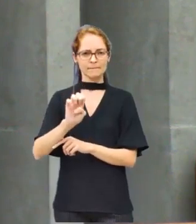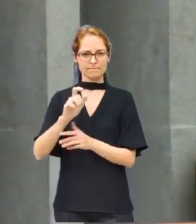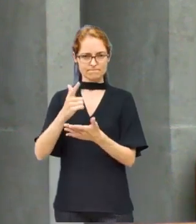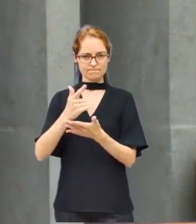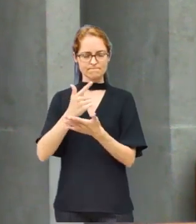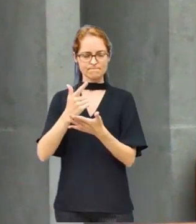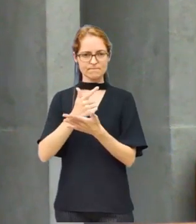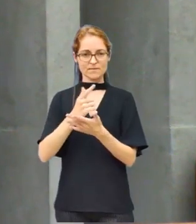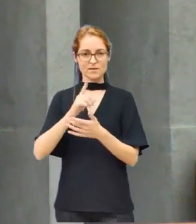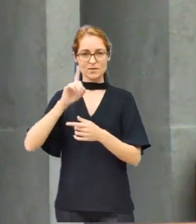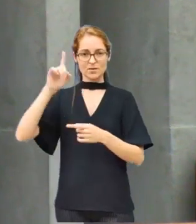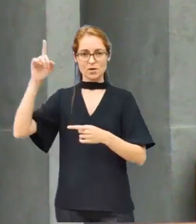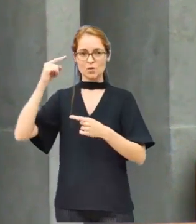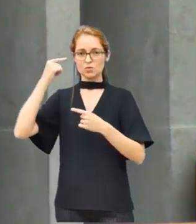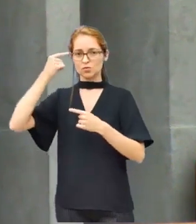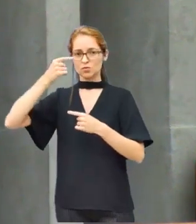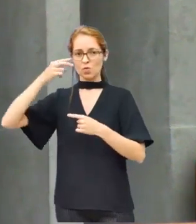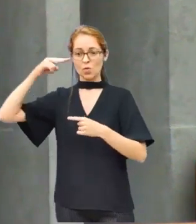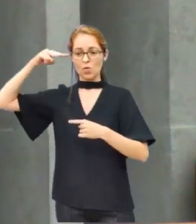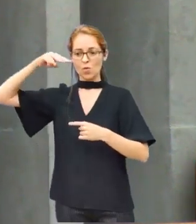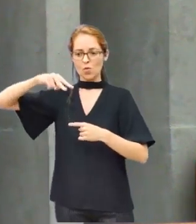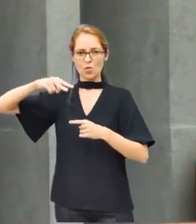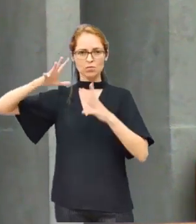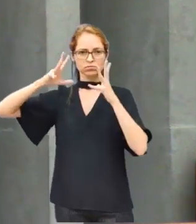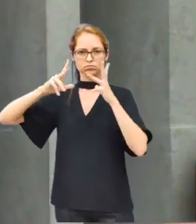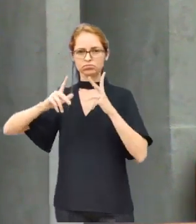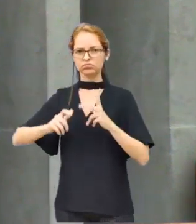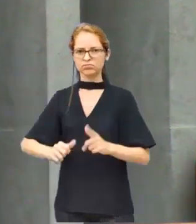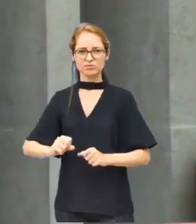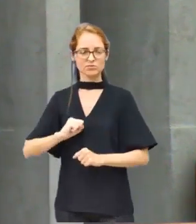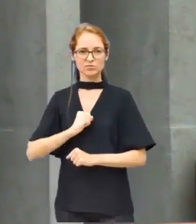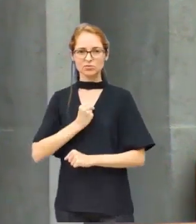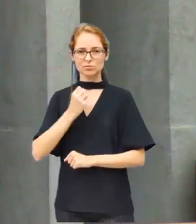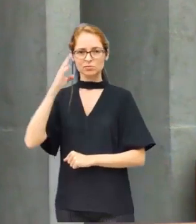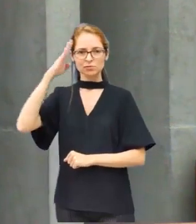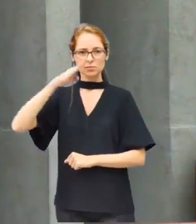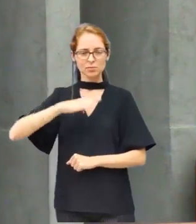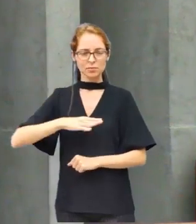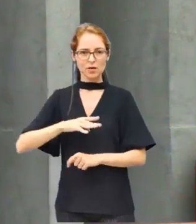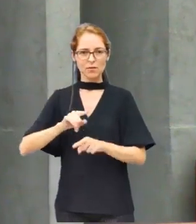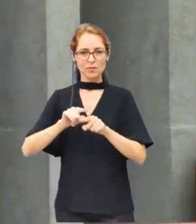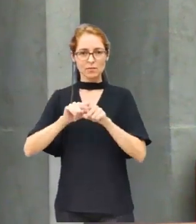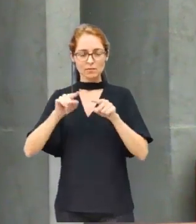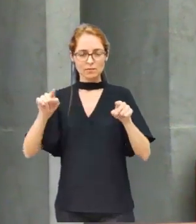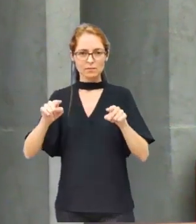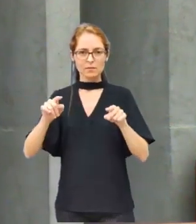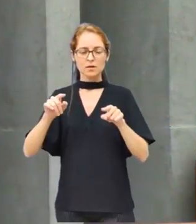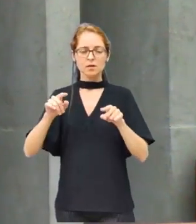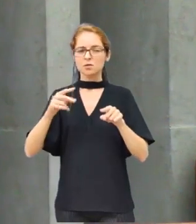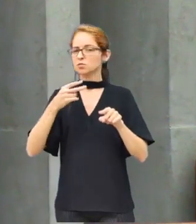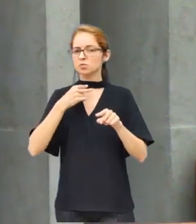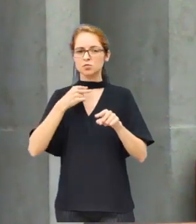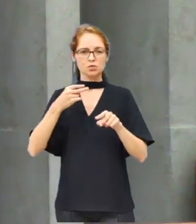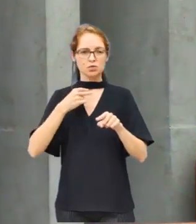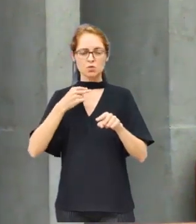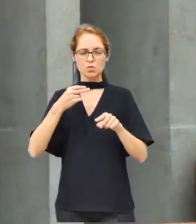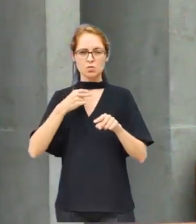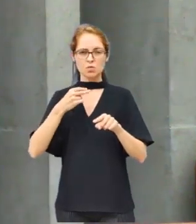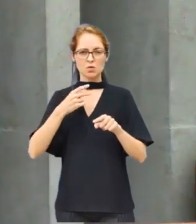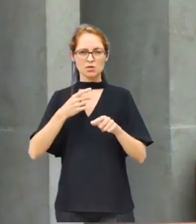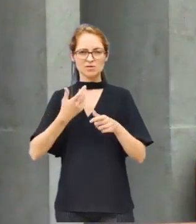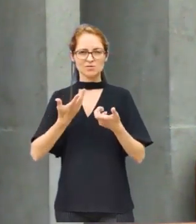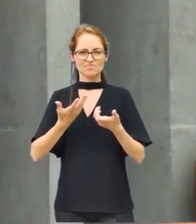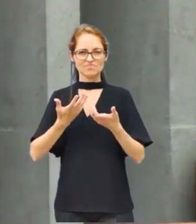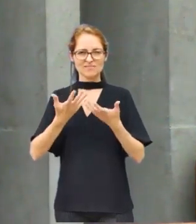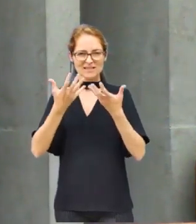tão puros, que não suportam ver o mal, mas não podes tolerar